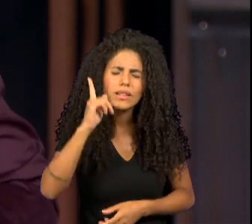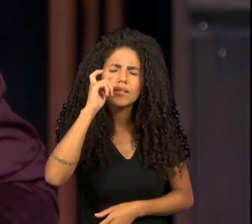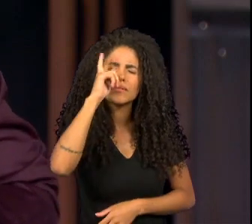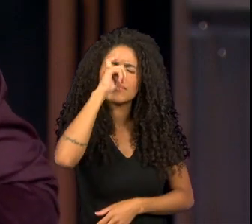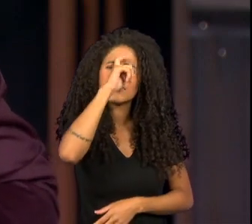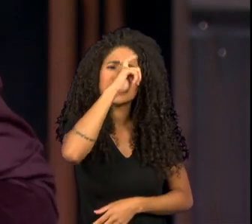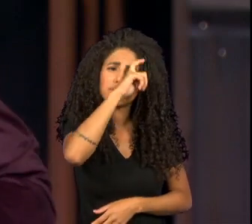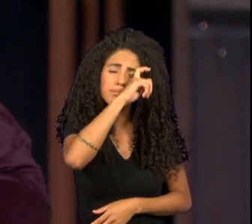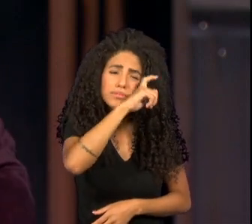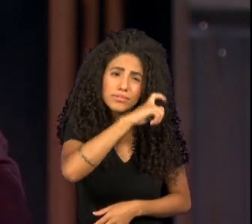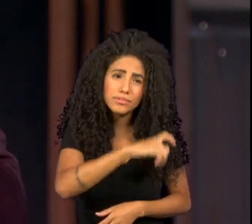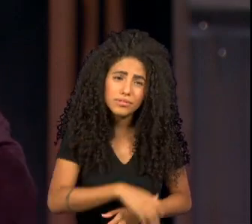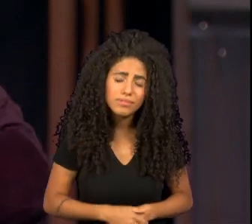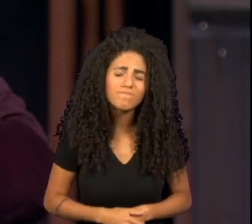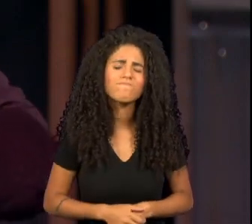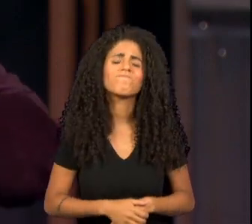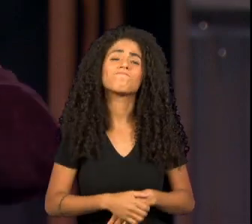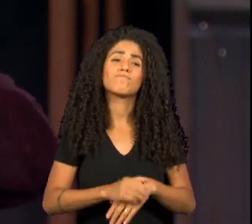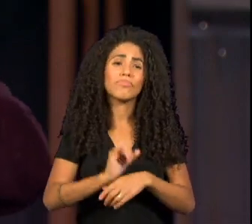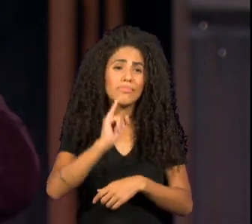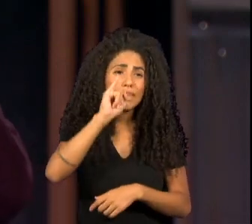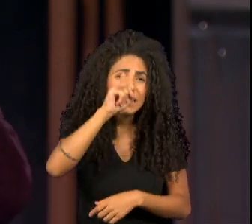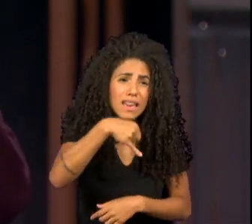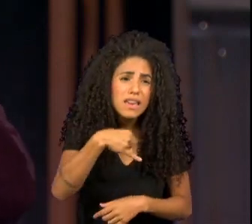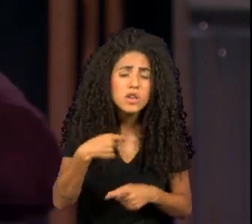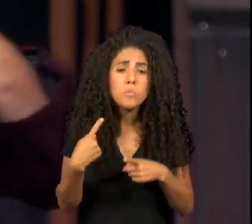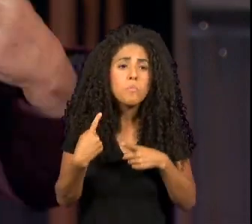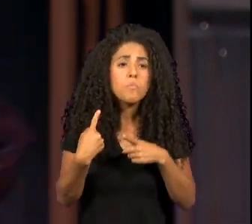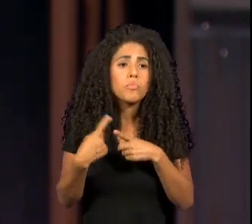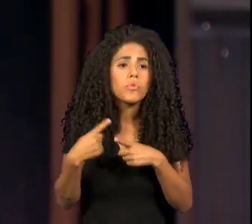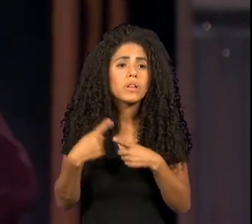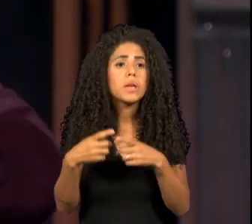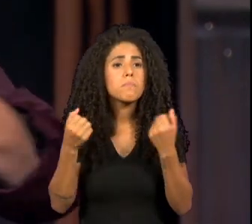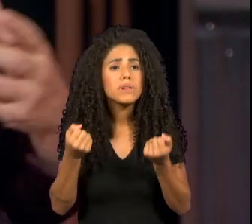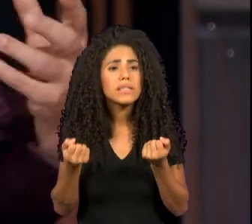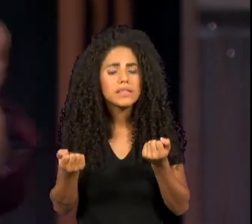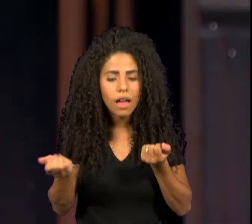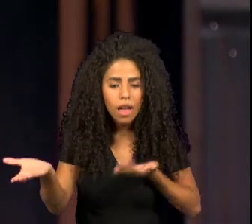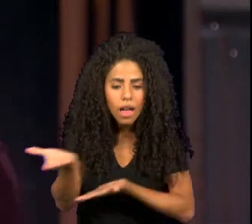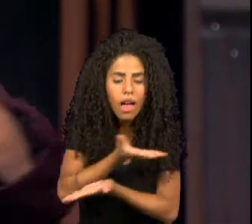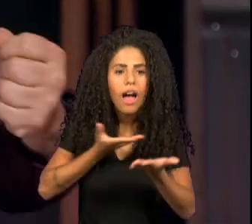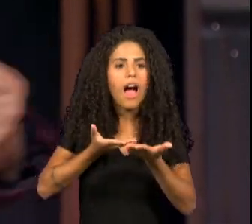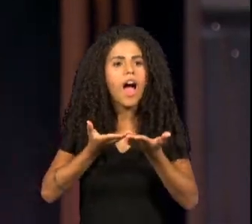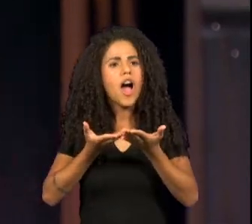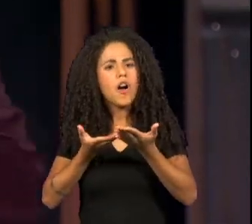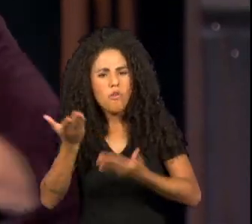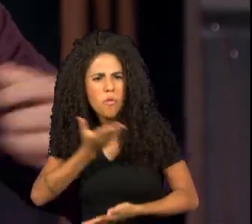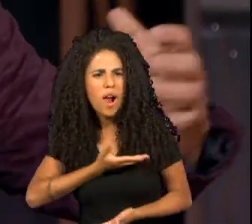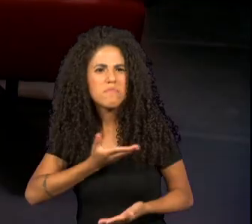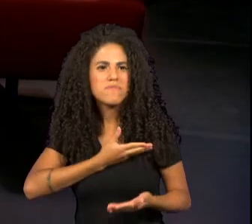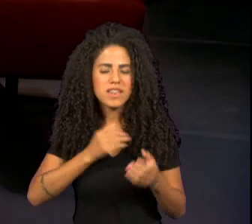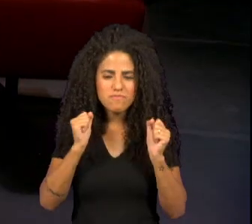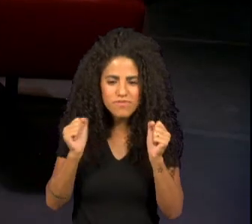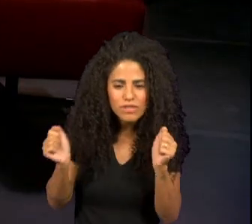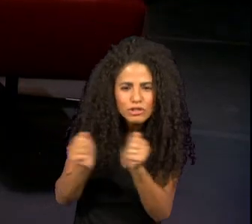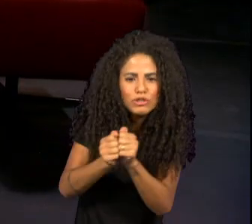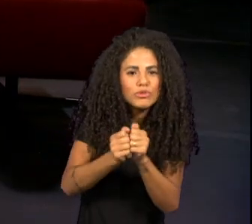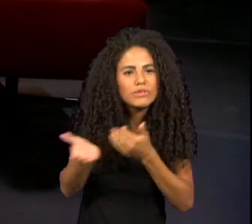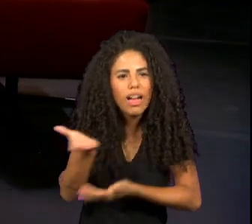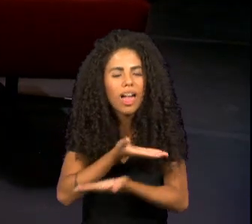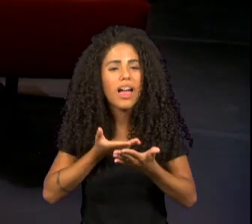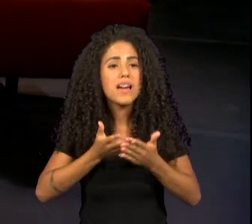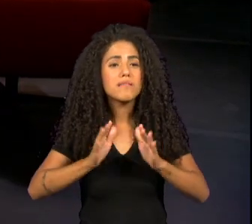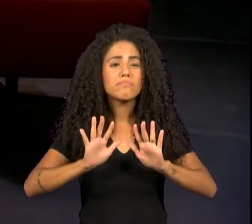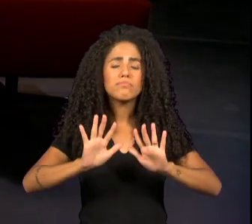coisa brutal né porque a fase que você precisa de uma turma não é para se identificar com agarrado e não a